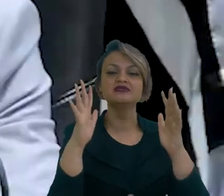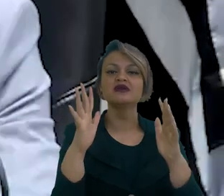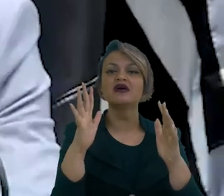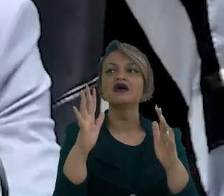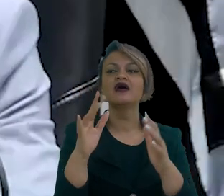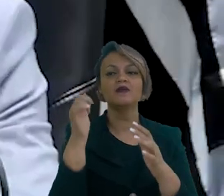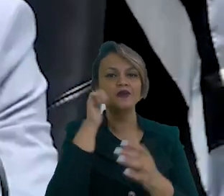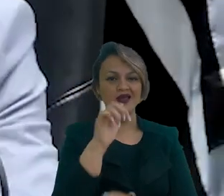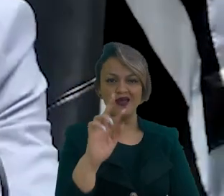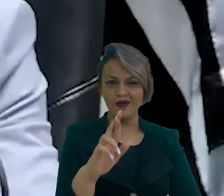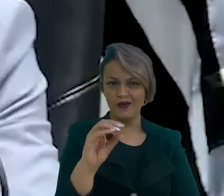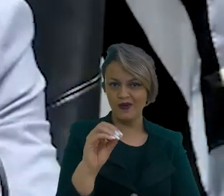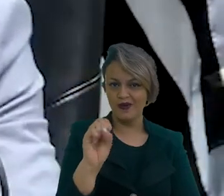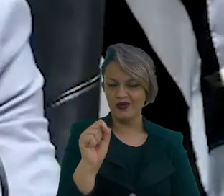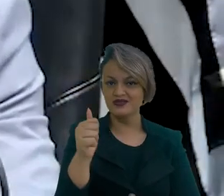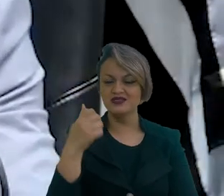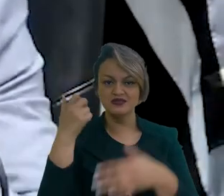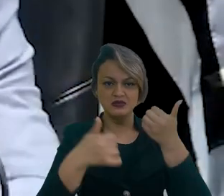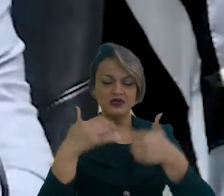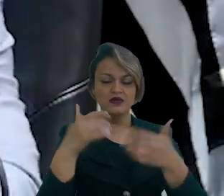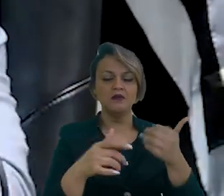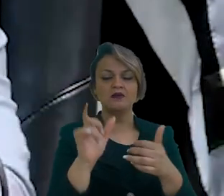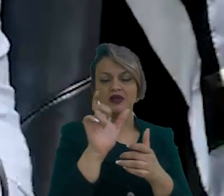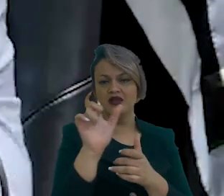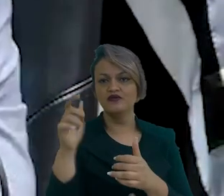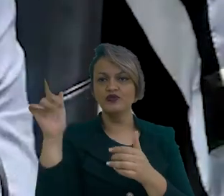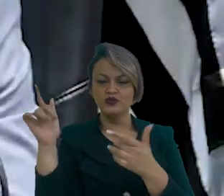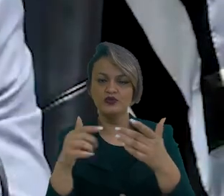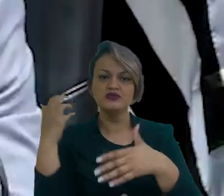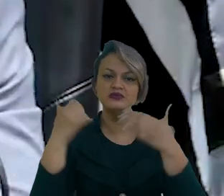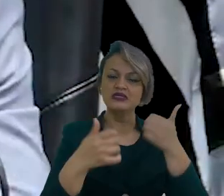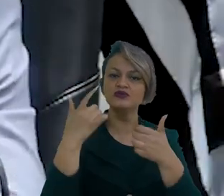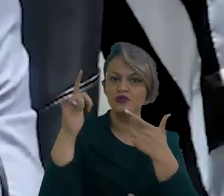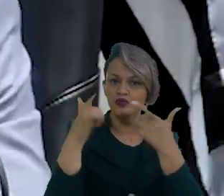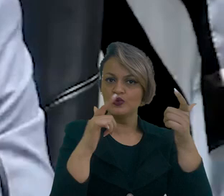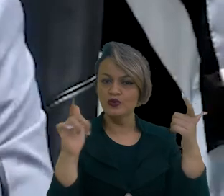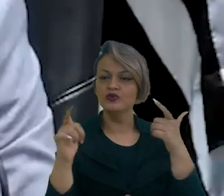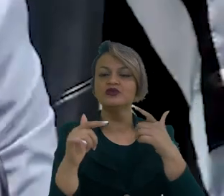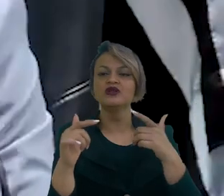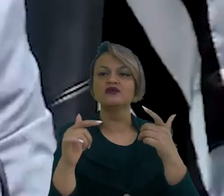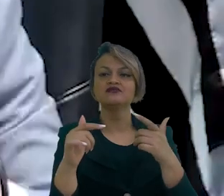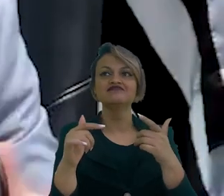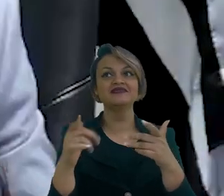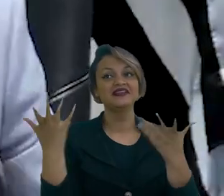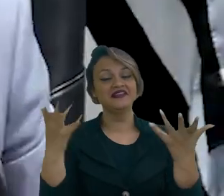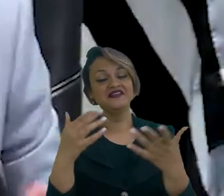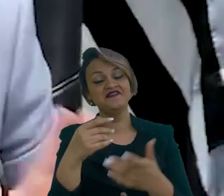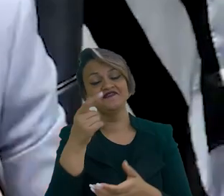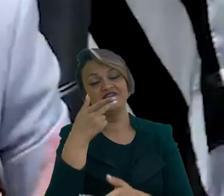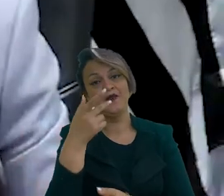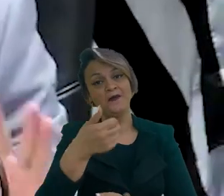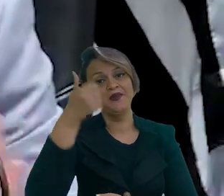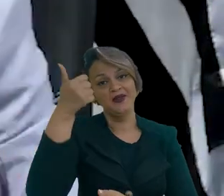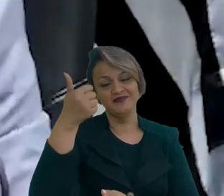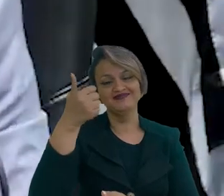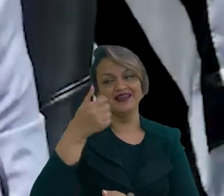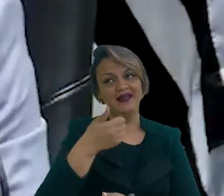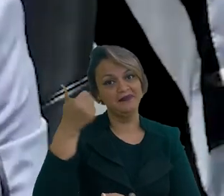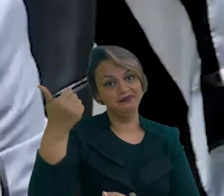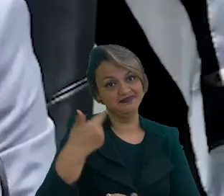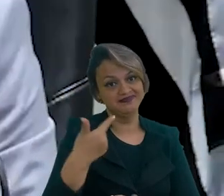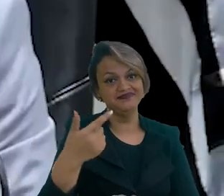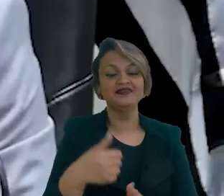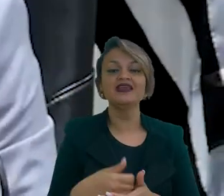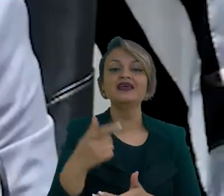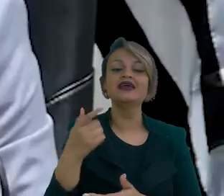chamar atenção para Rosa destacou uma outra terminologia como a outra abordagem muito mais simpática do que a minha Com certeza